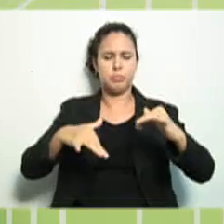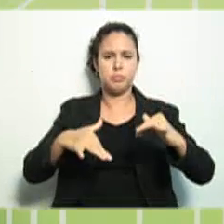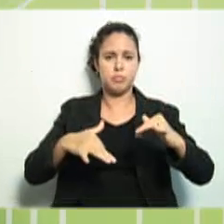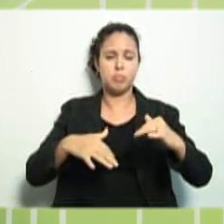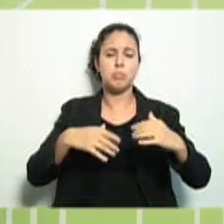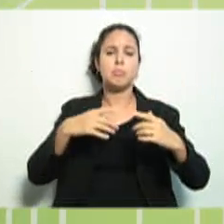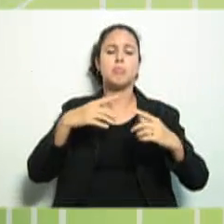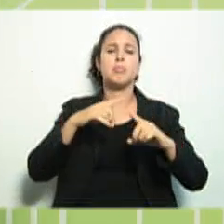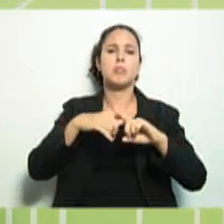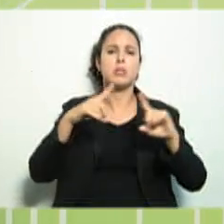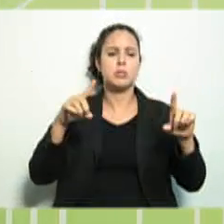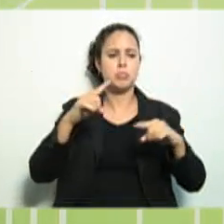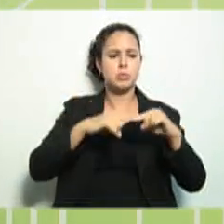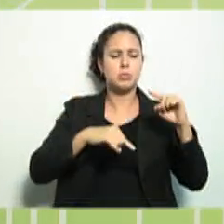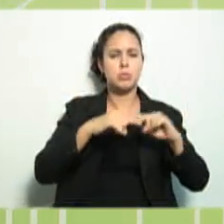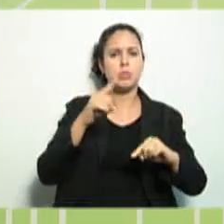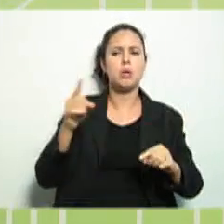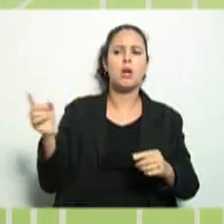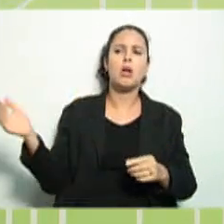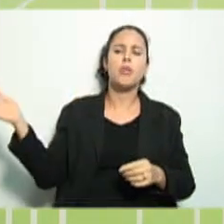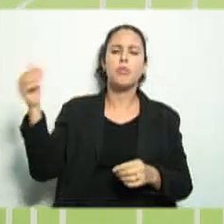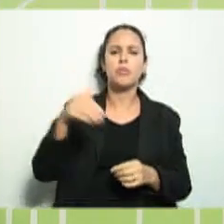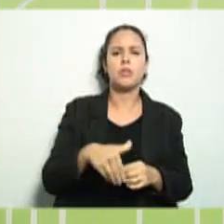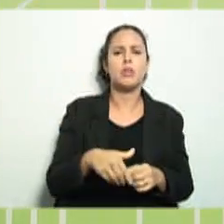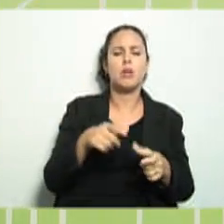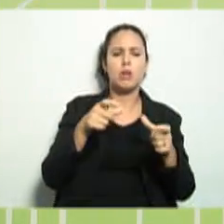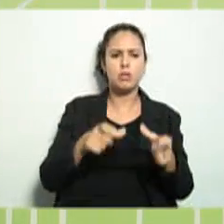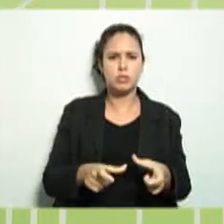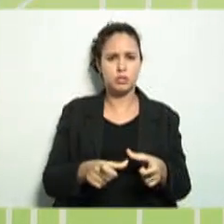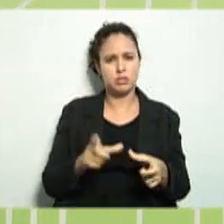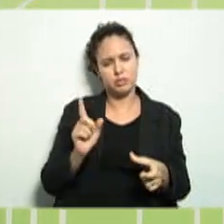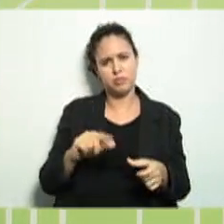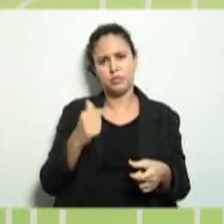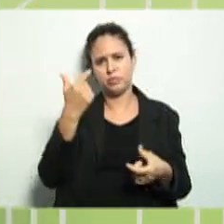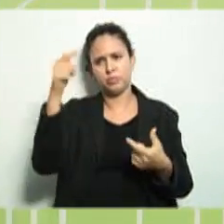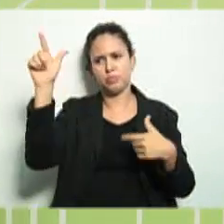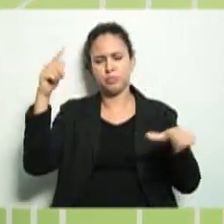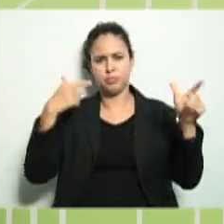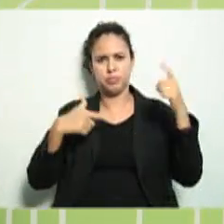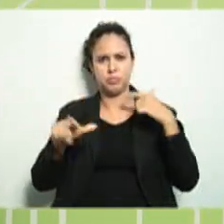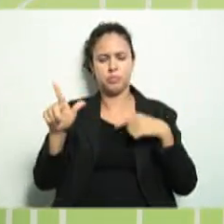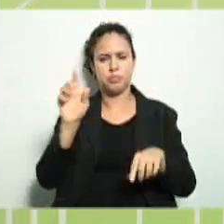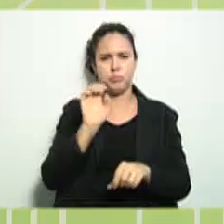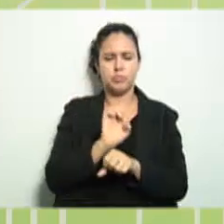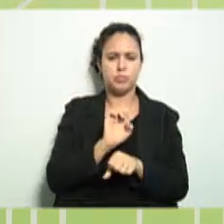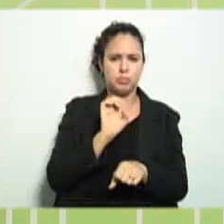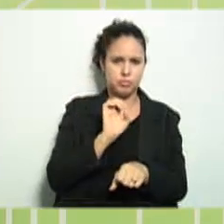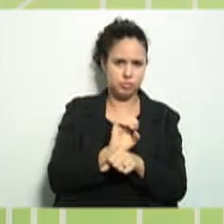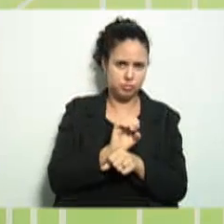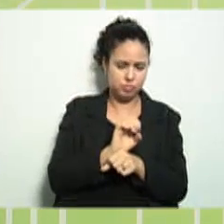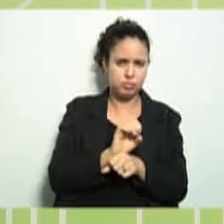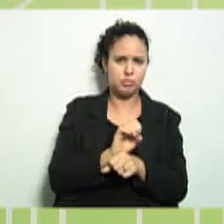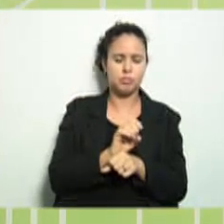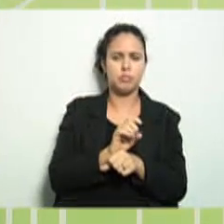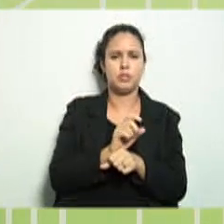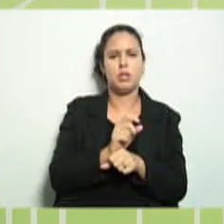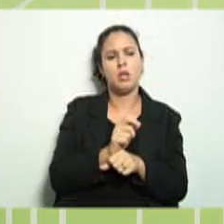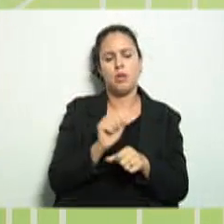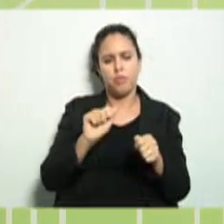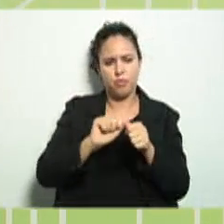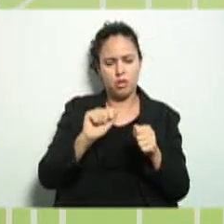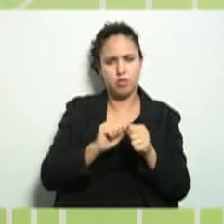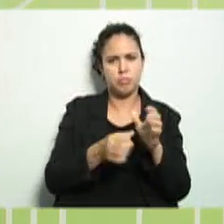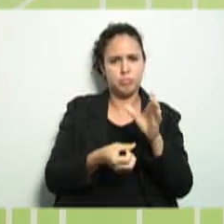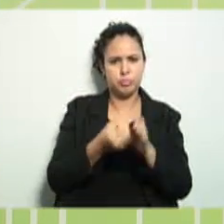onde? Ele vem de outros estados que, além de outros produtos, produzem arroz, produzem